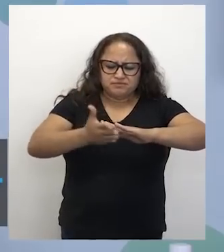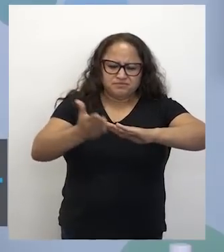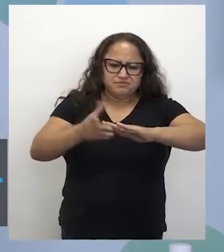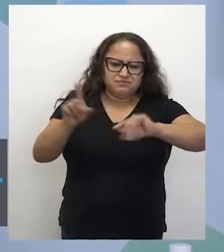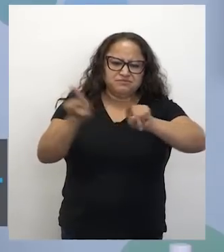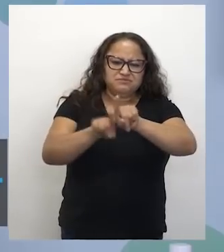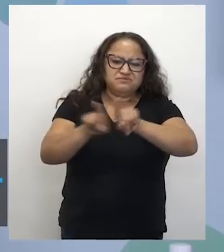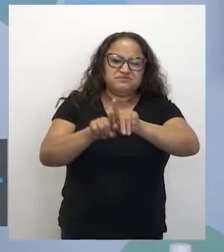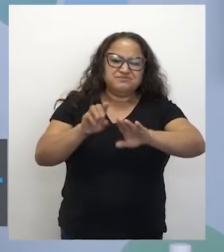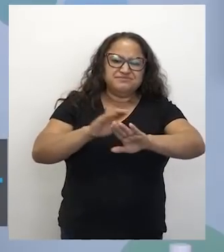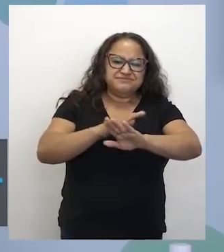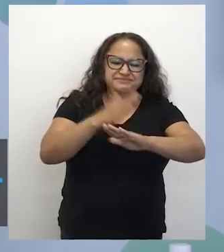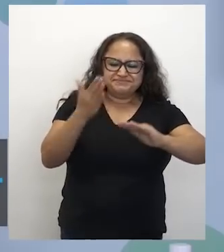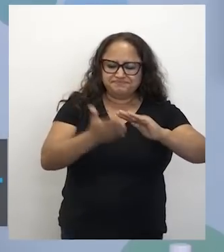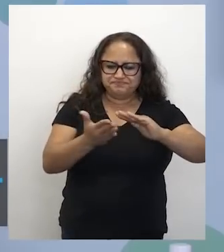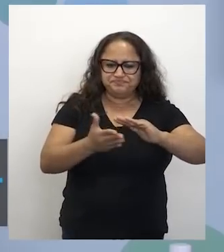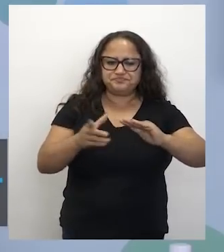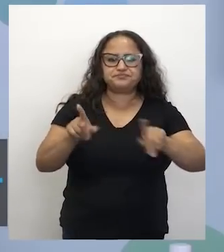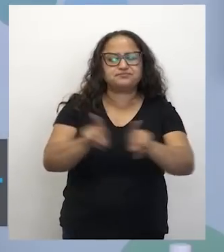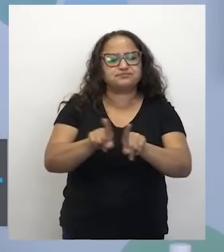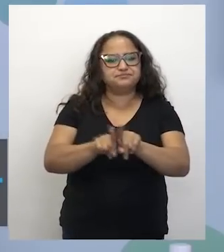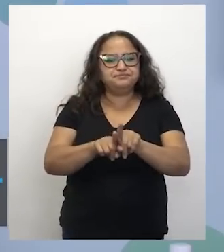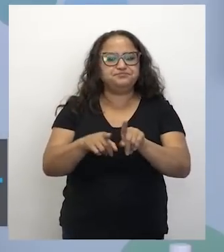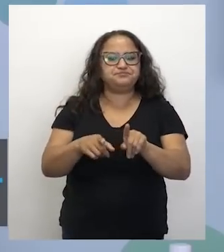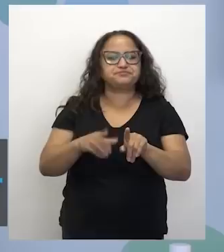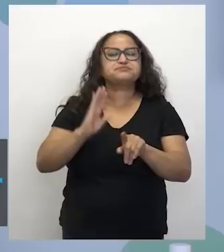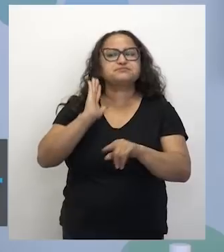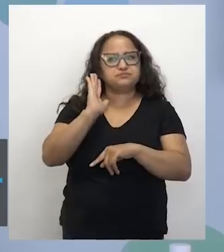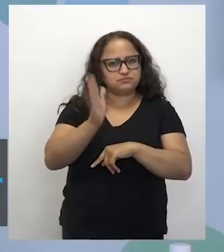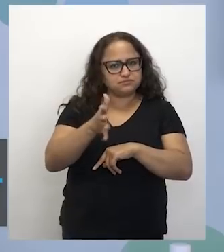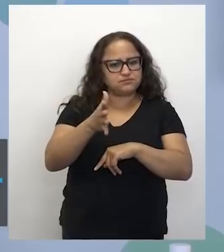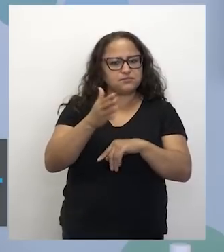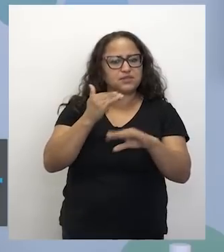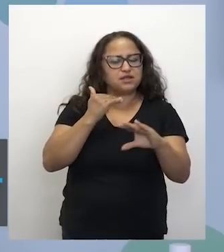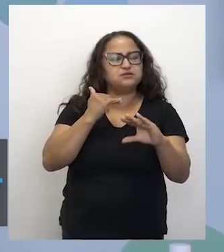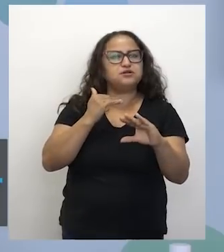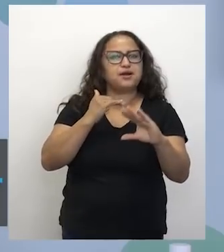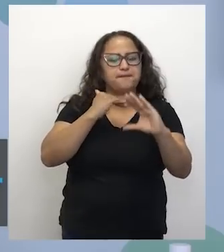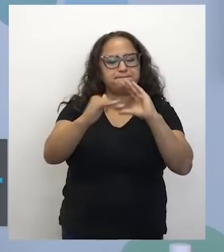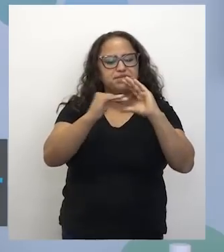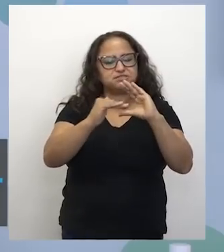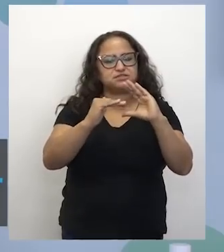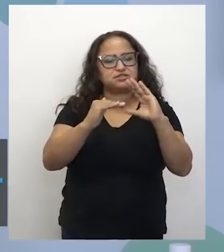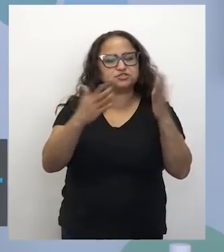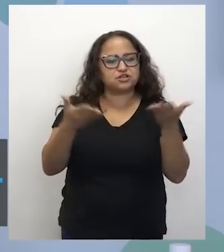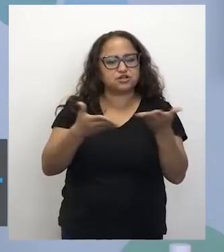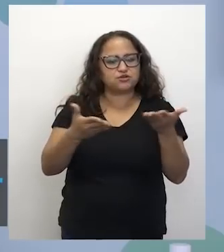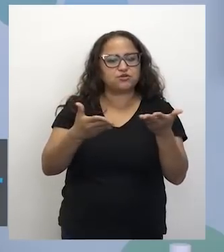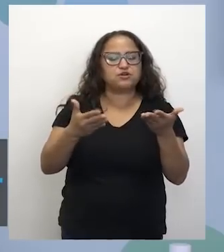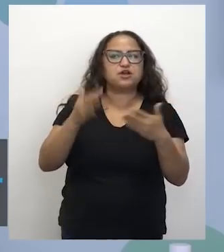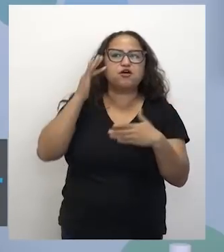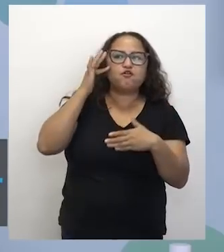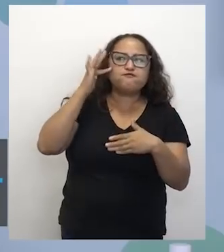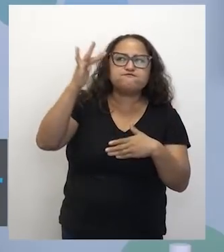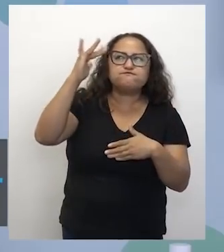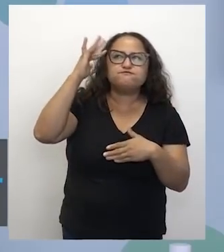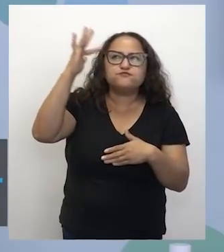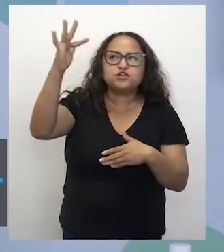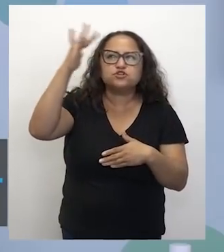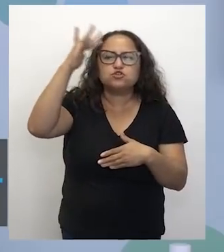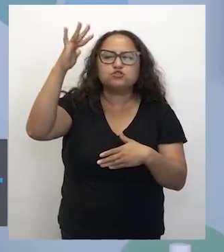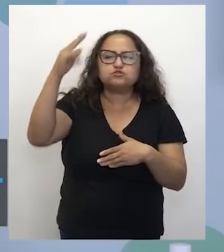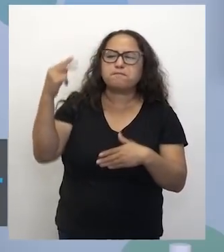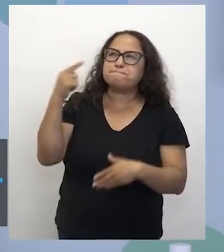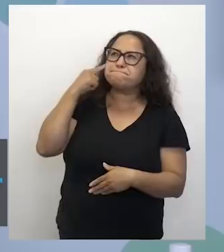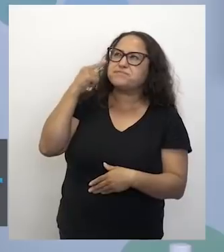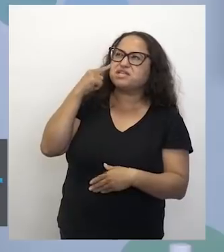ética contemporânea. Inclusive, a frase que a gente abriu, essa mensagem inicial, é de um filósofo que vai pensar sobre a